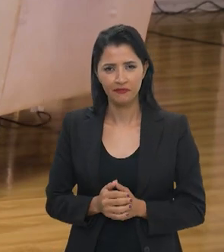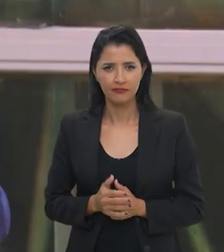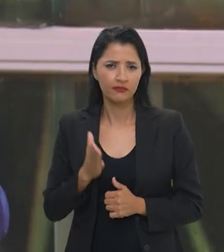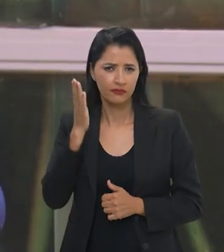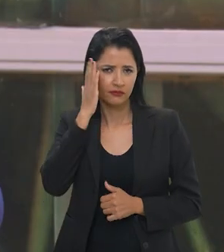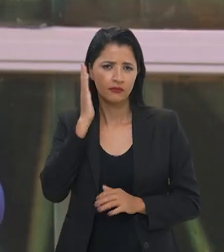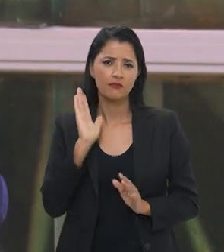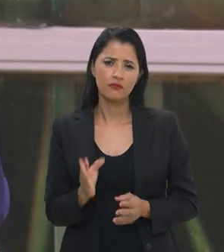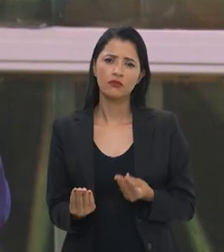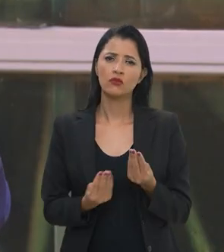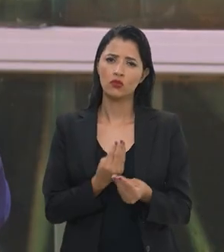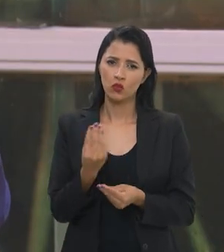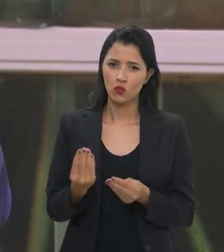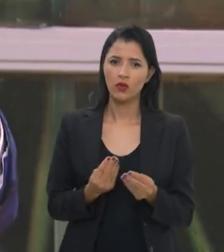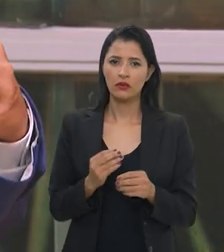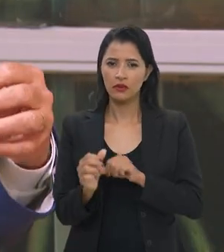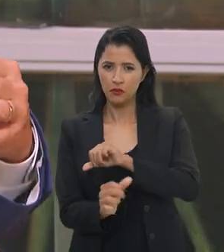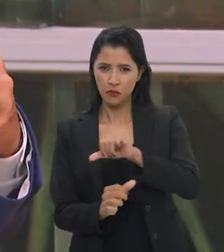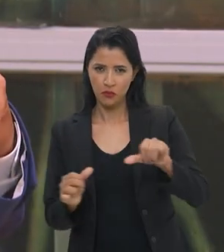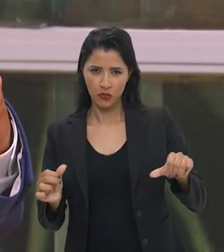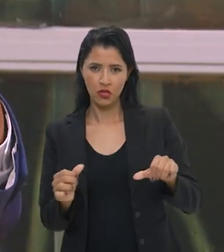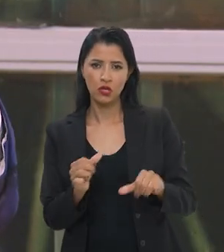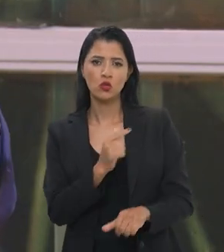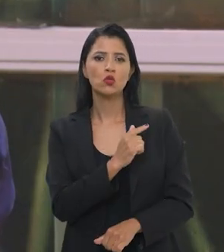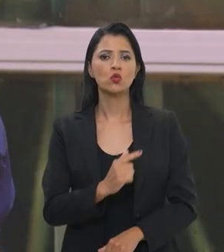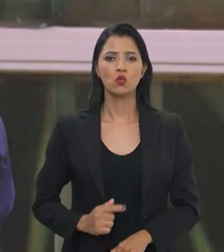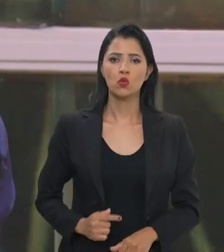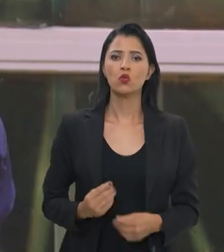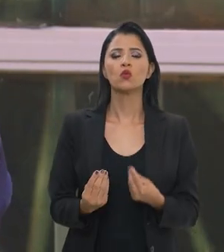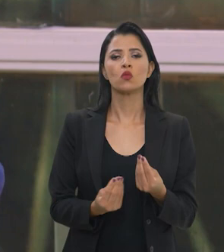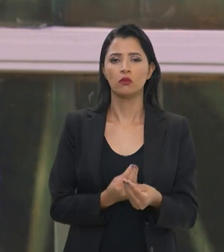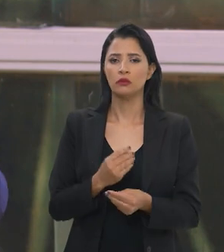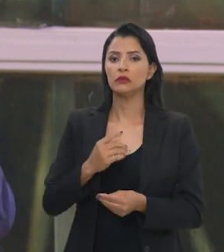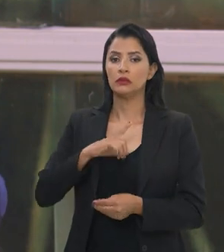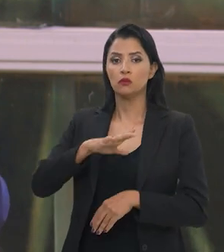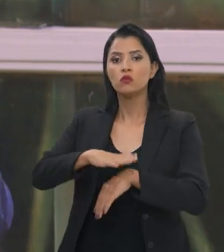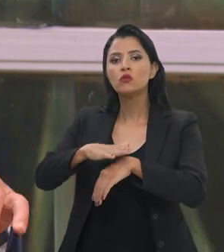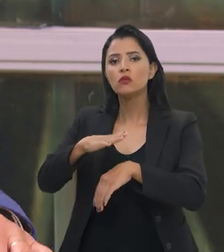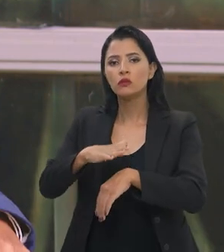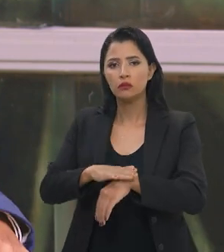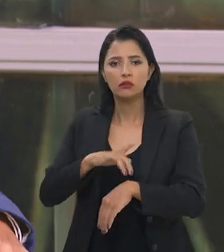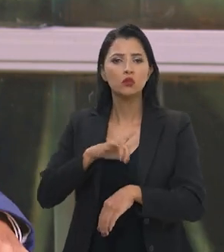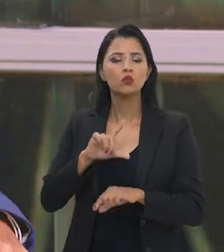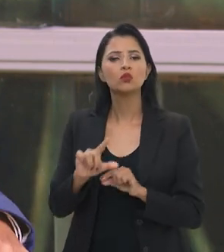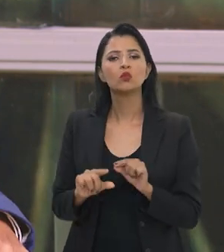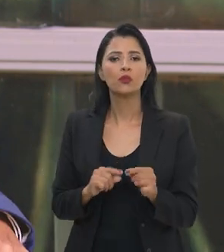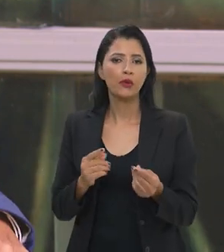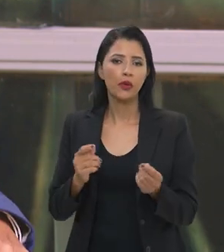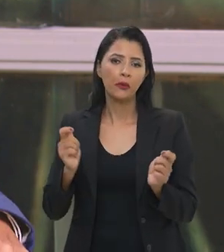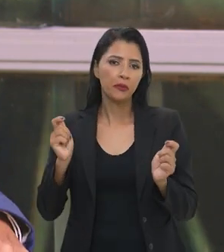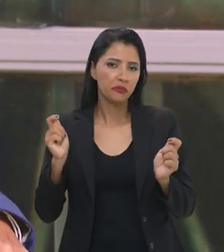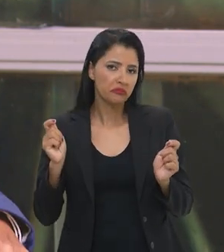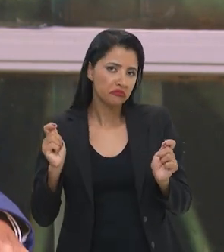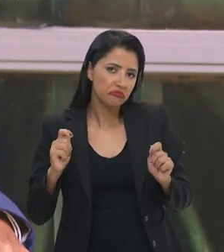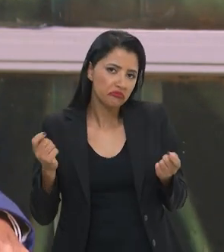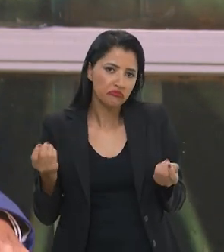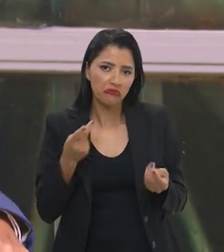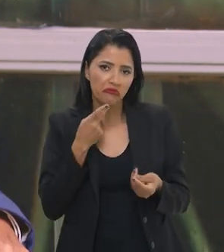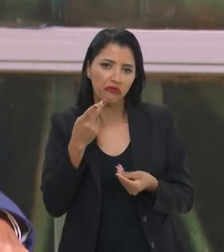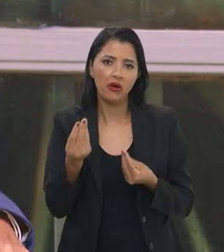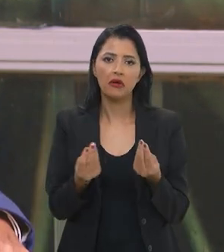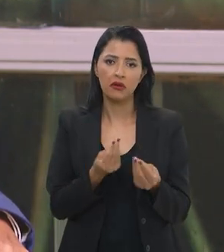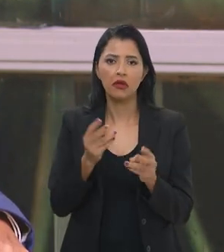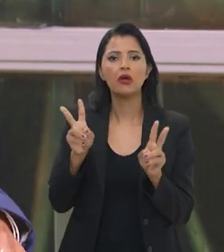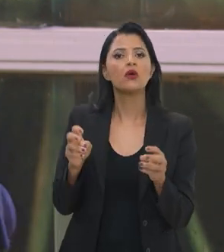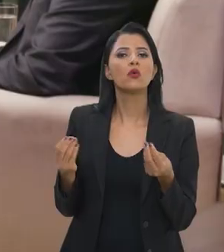A gente sabia já na transição que teríamos um momento daquilo que eu poderia